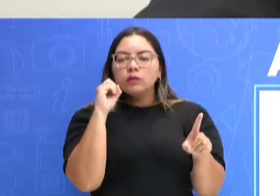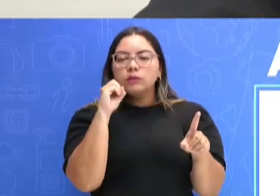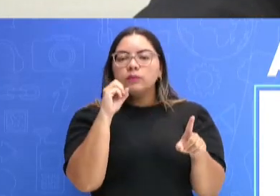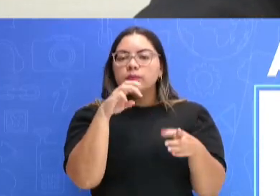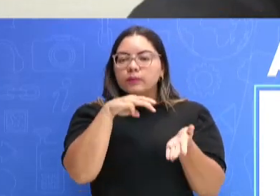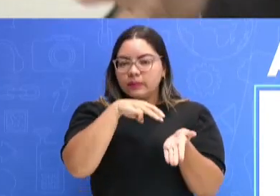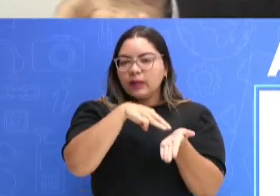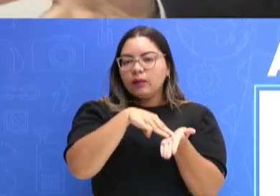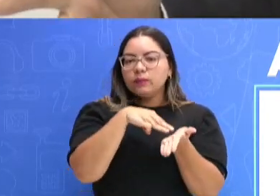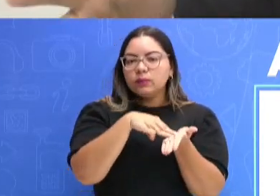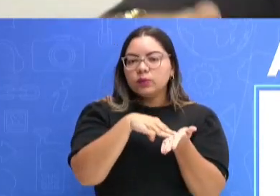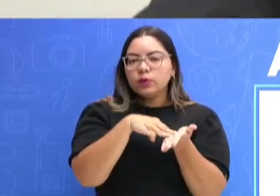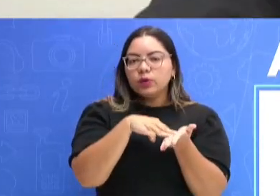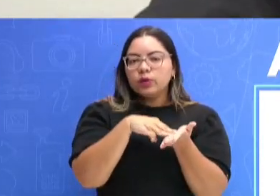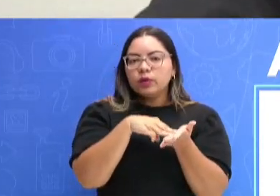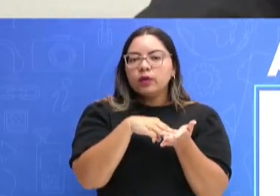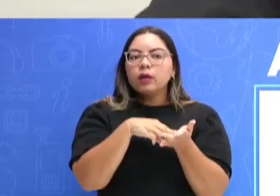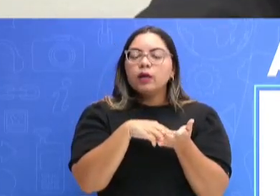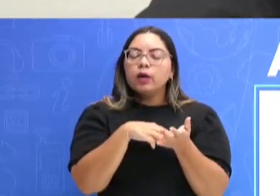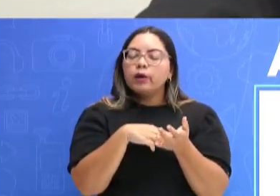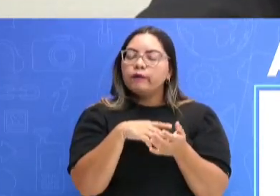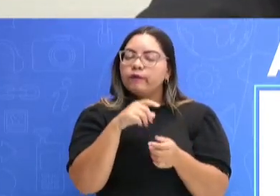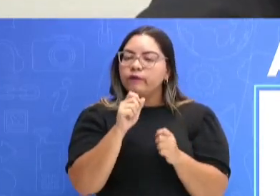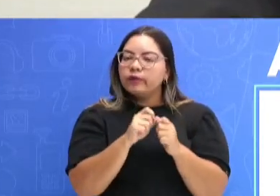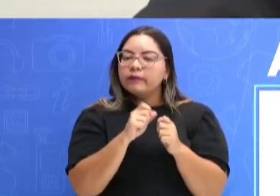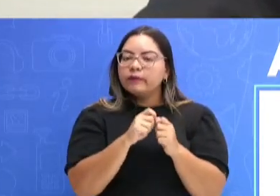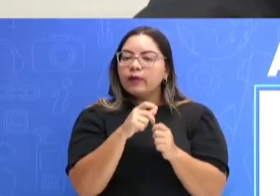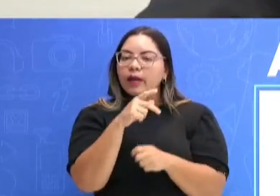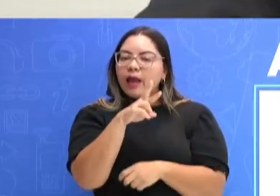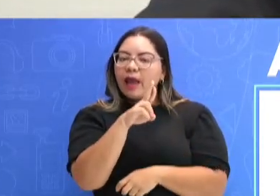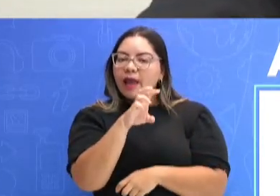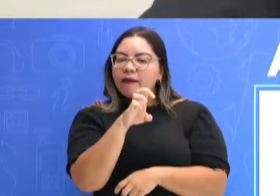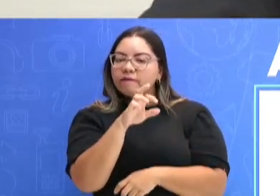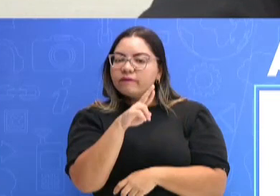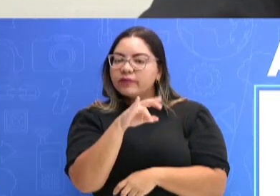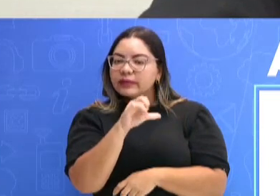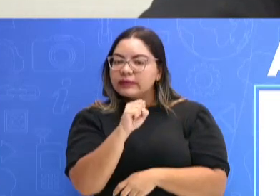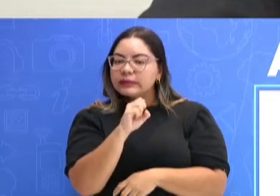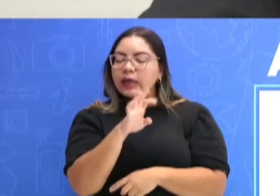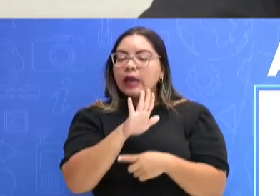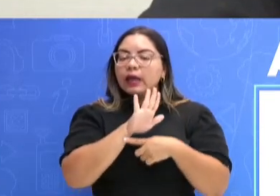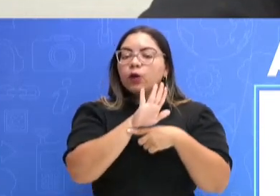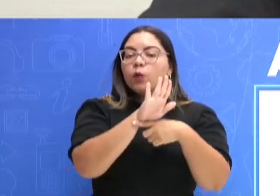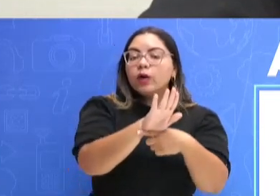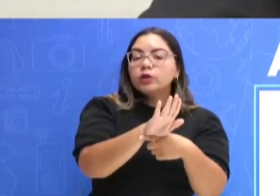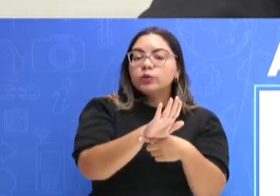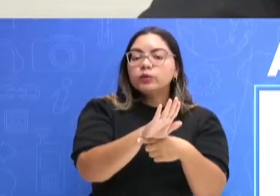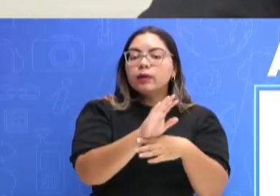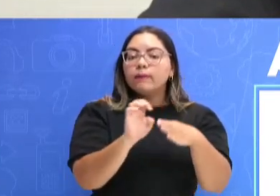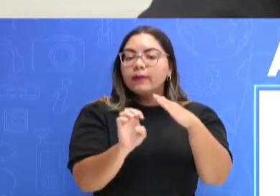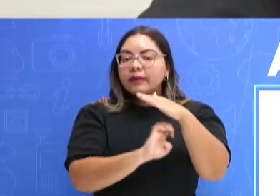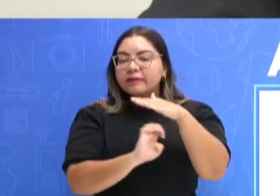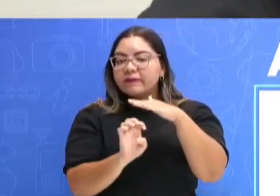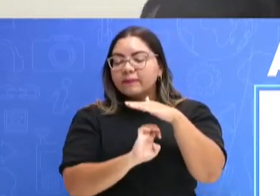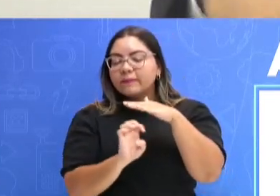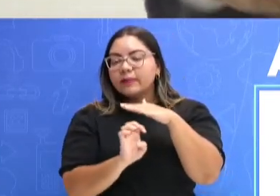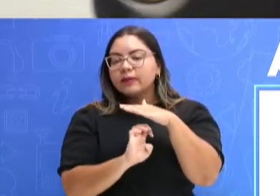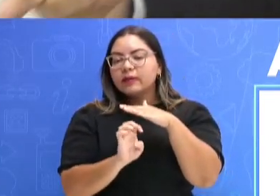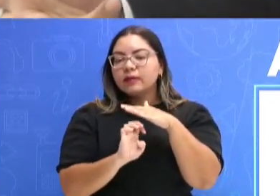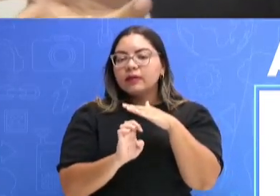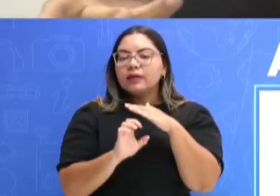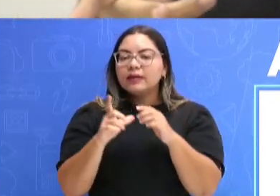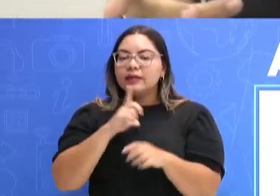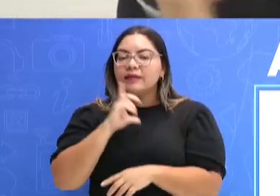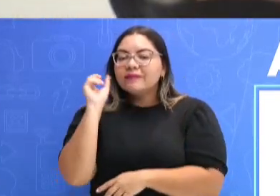manhã, aprovou o Refis, né, que não deixa de ser um auxílio ao comércio, né, aos empresários, aos lojistas, que estão